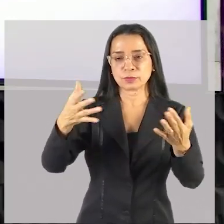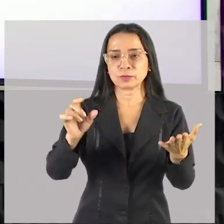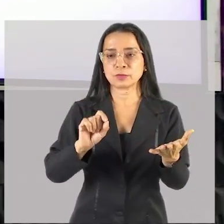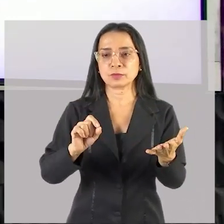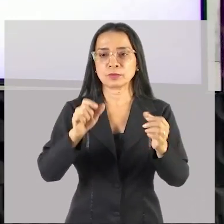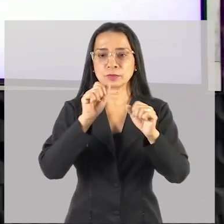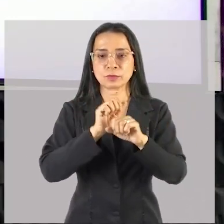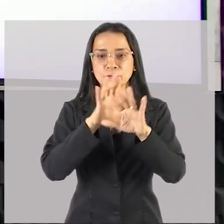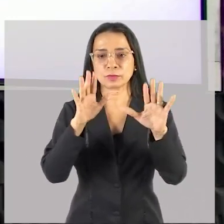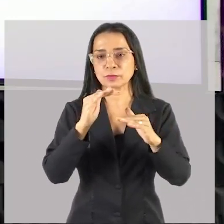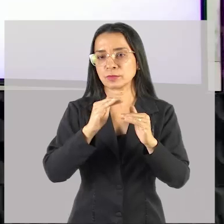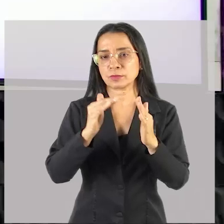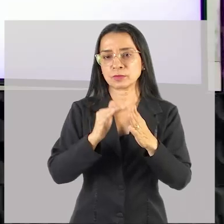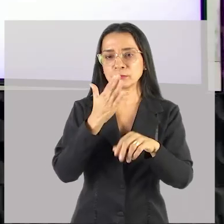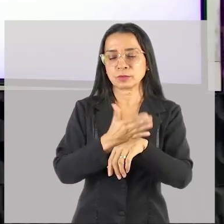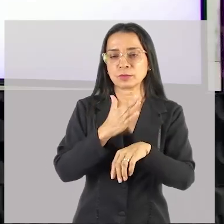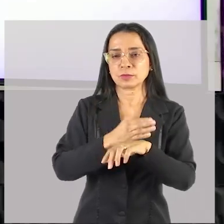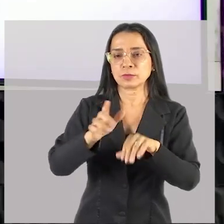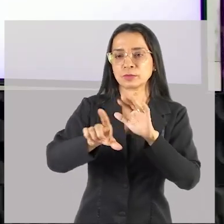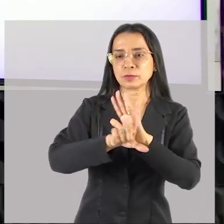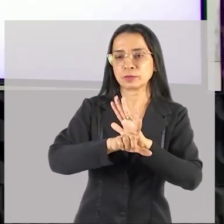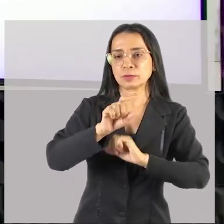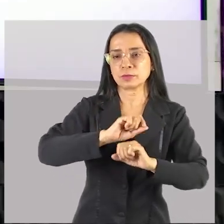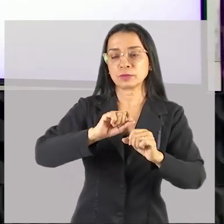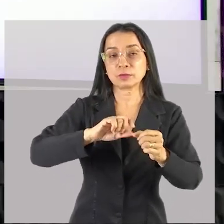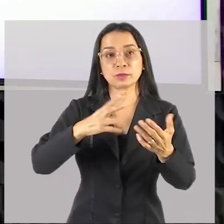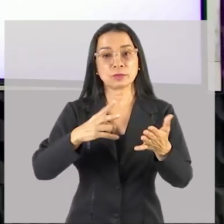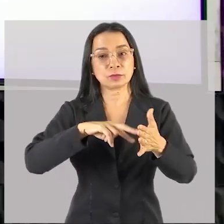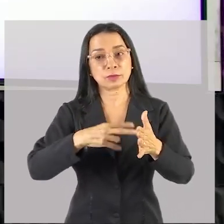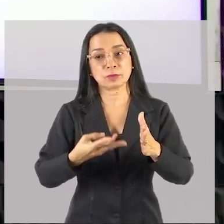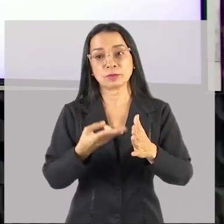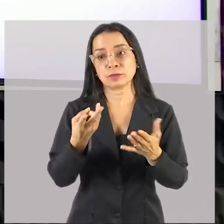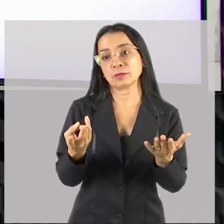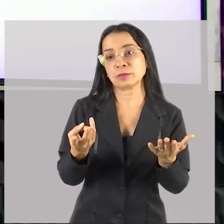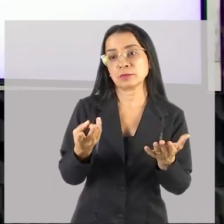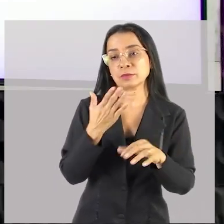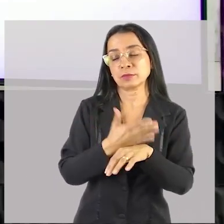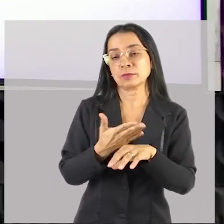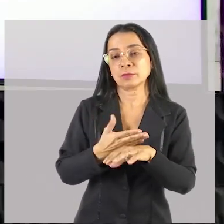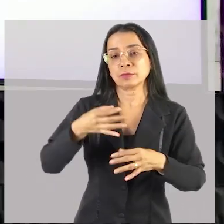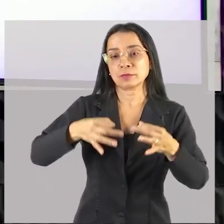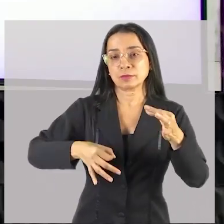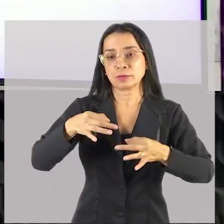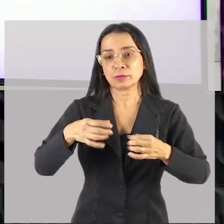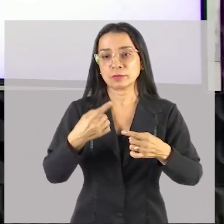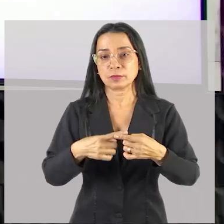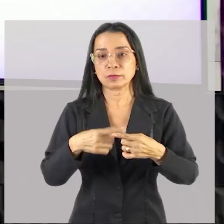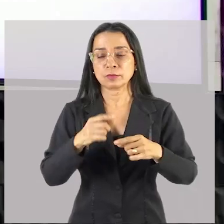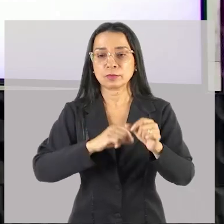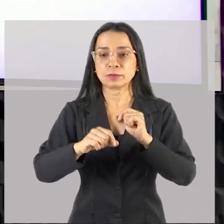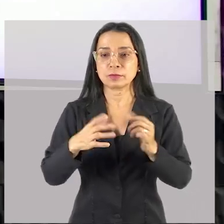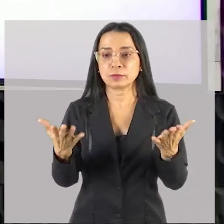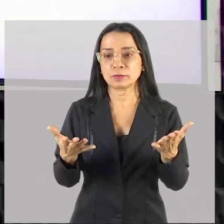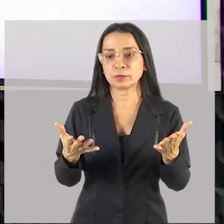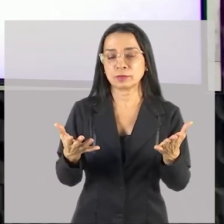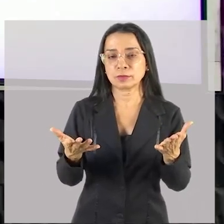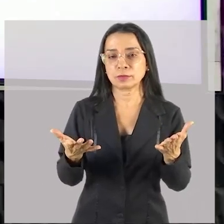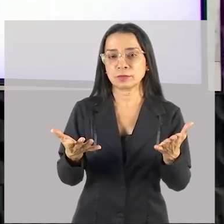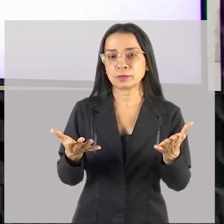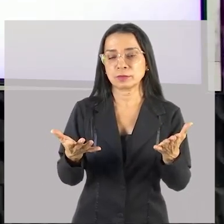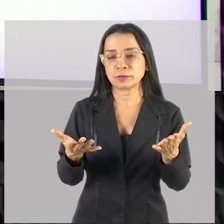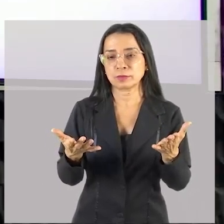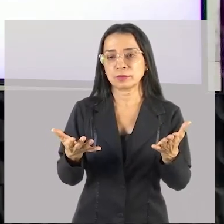o senhor se sobrepõe ao escravo, sendo os gregos superiores aos outros povos. O racismo se estrutura pela discriminação